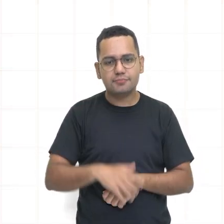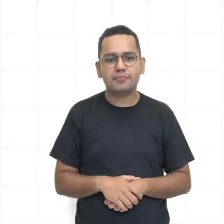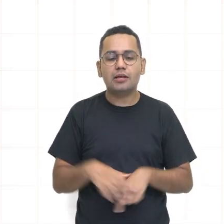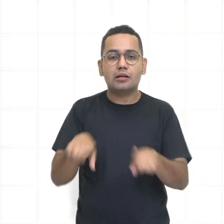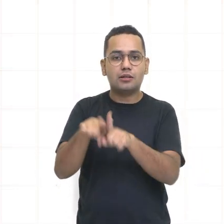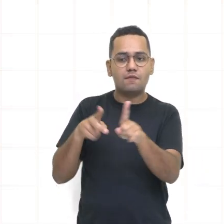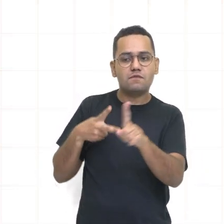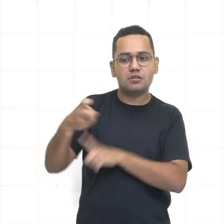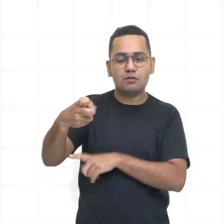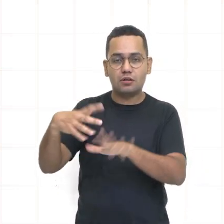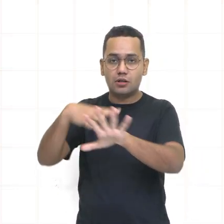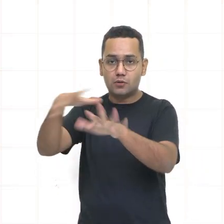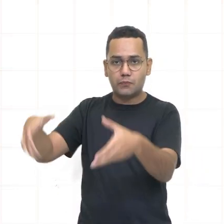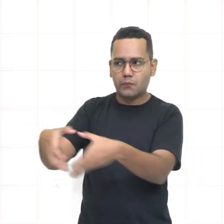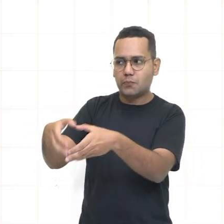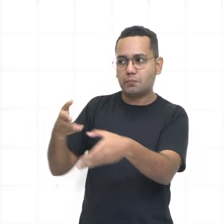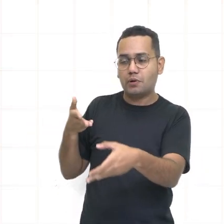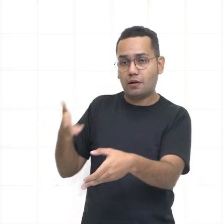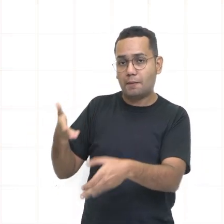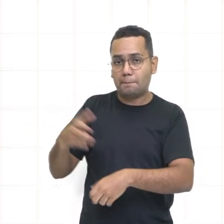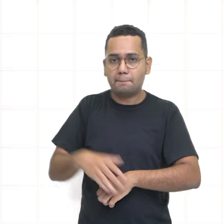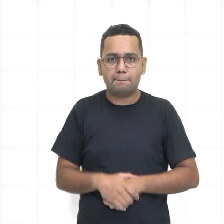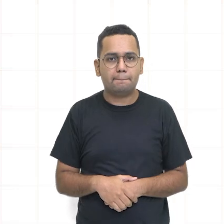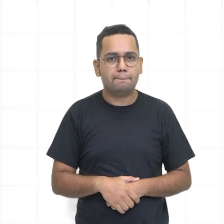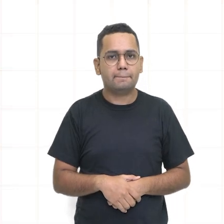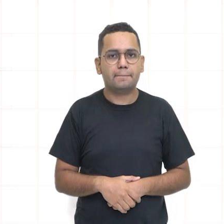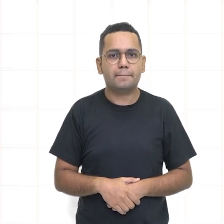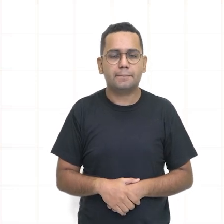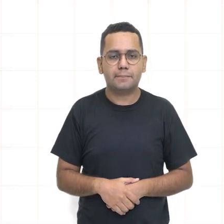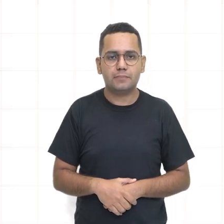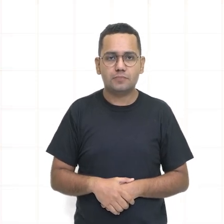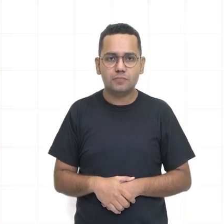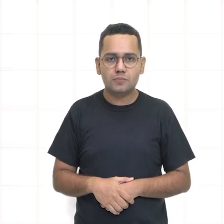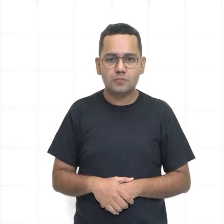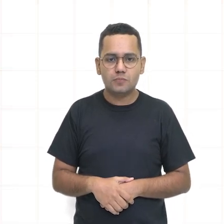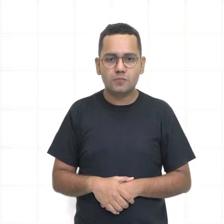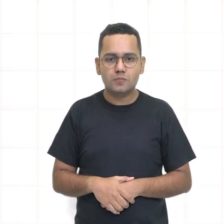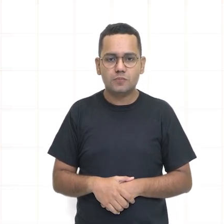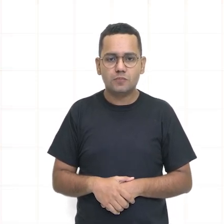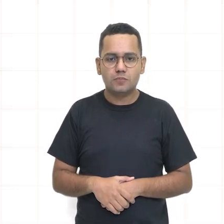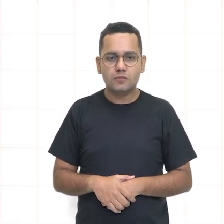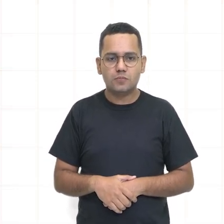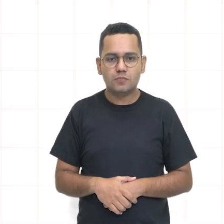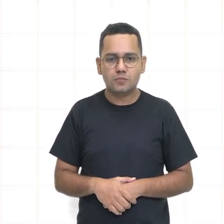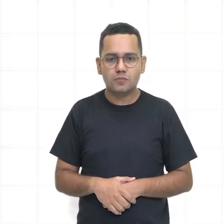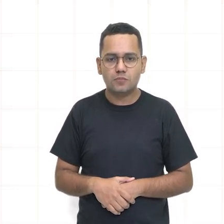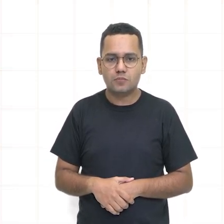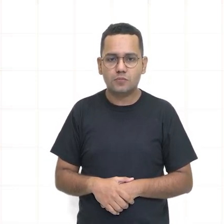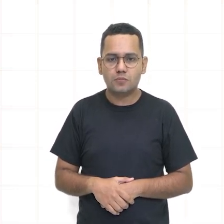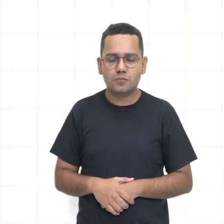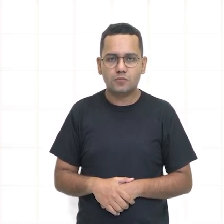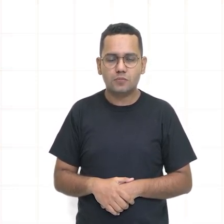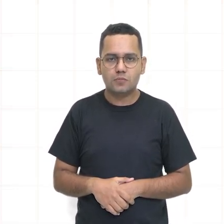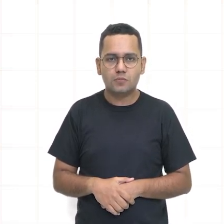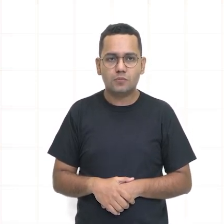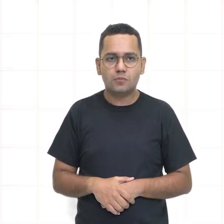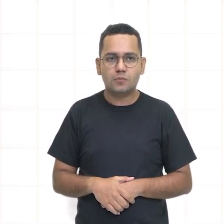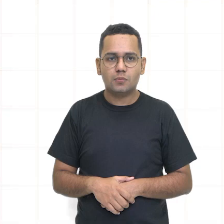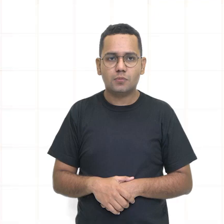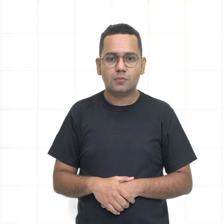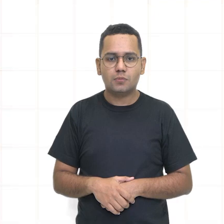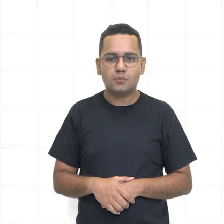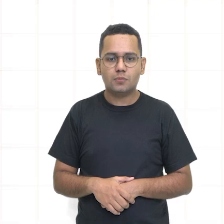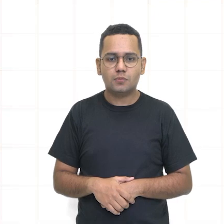a vitória dos aliados. Então, durante do início de 39, né, do começo da guerra em 39